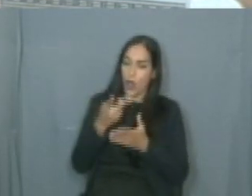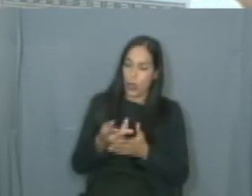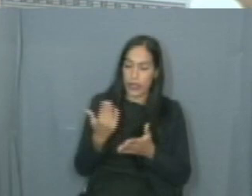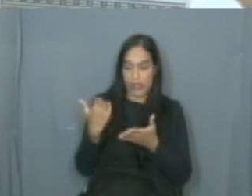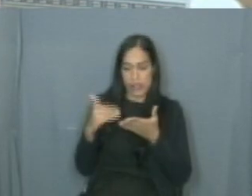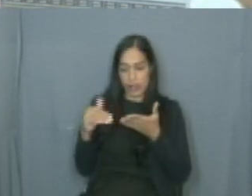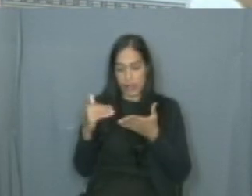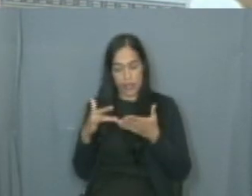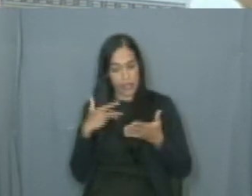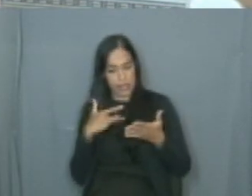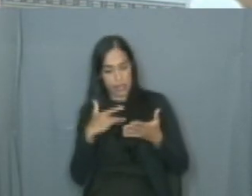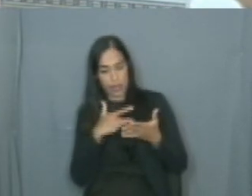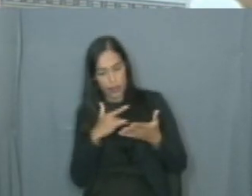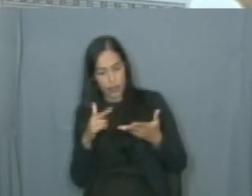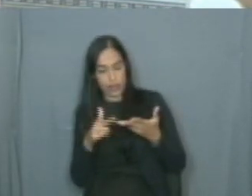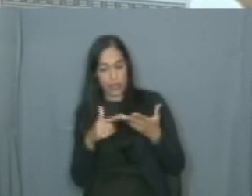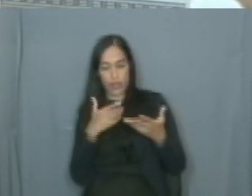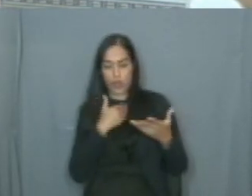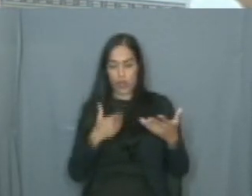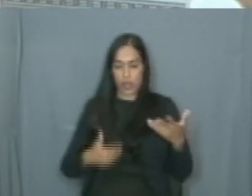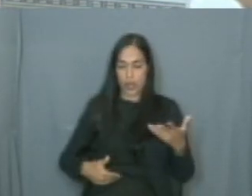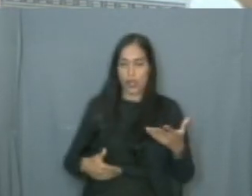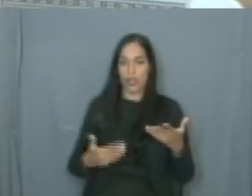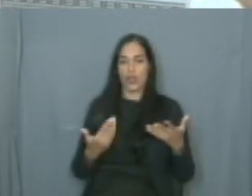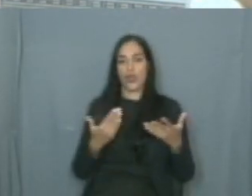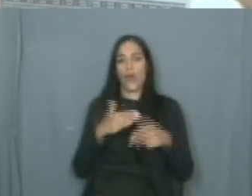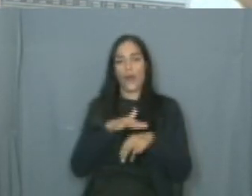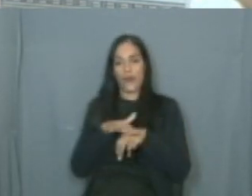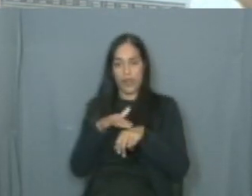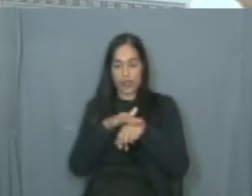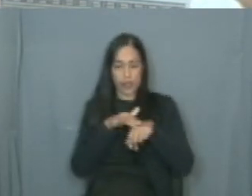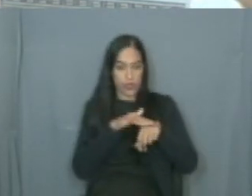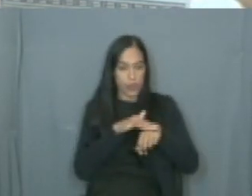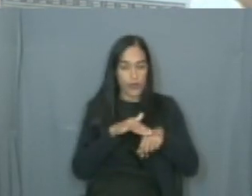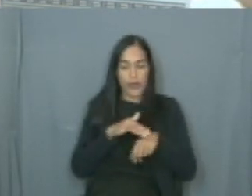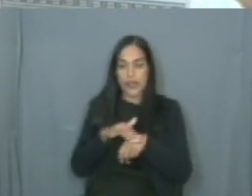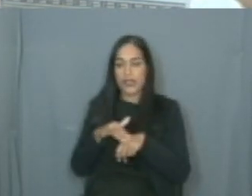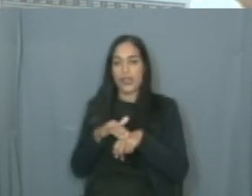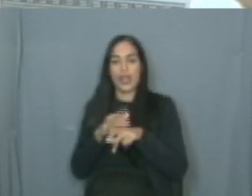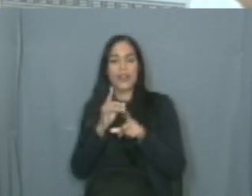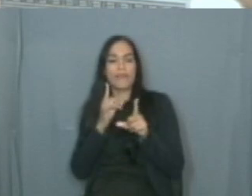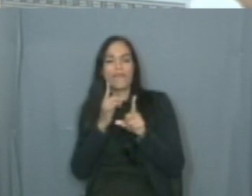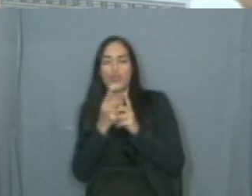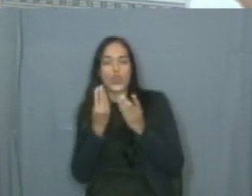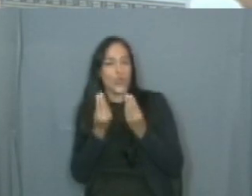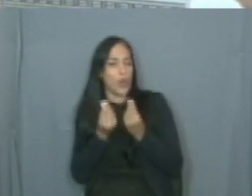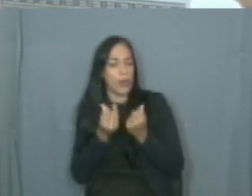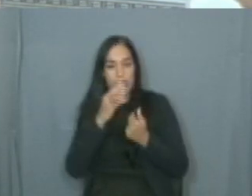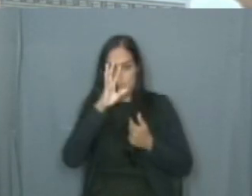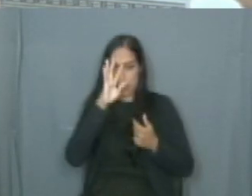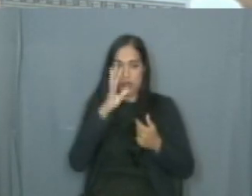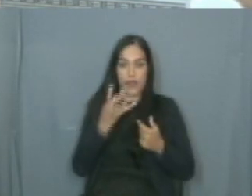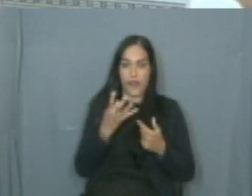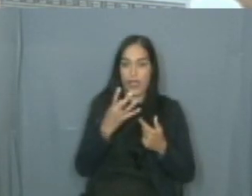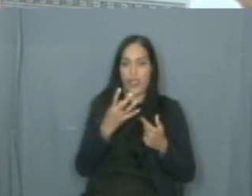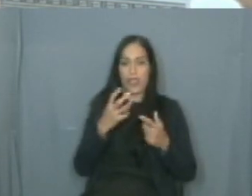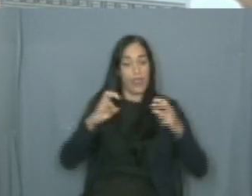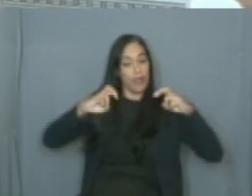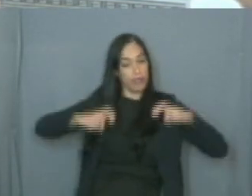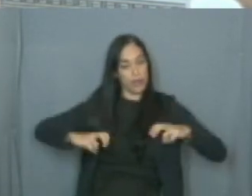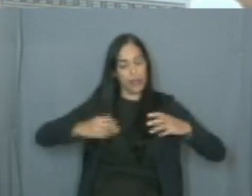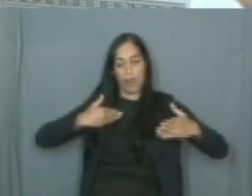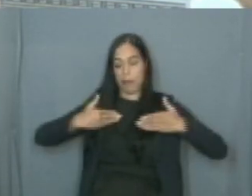saúde, secretário de governo, procura conversar com eles, procura encontrar uma saída, procura ouvir